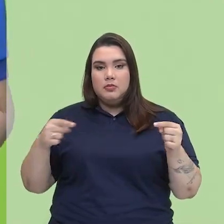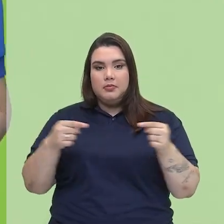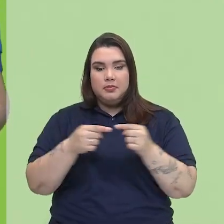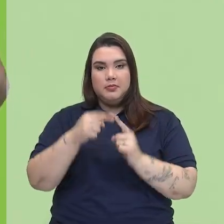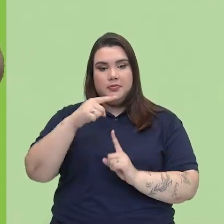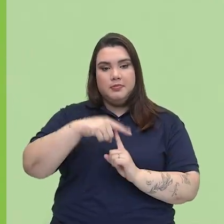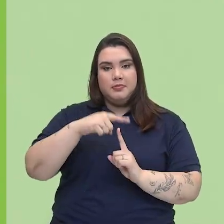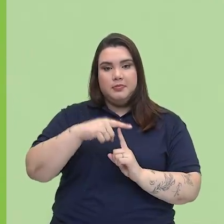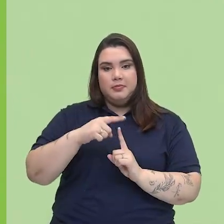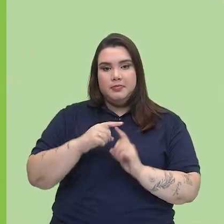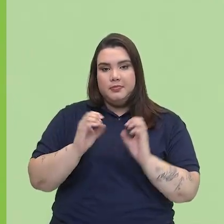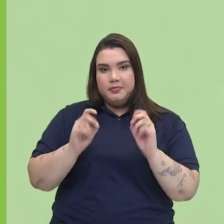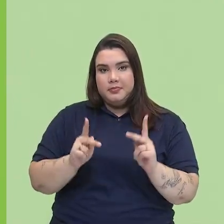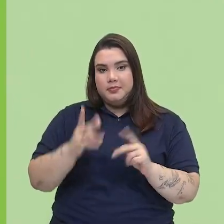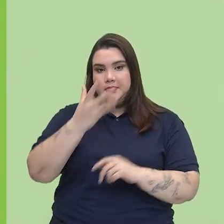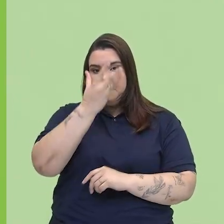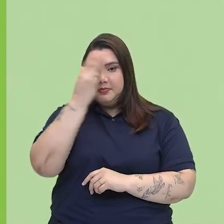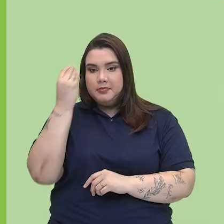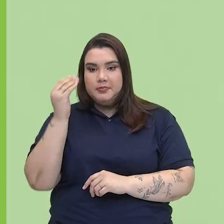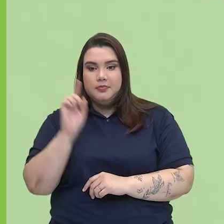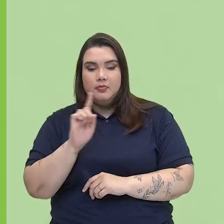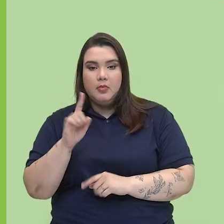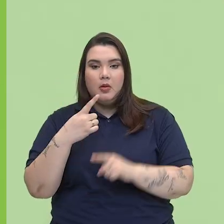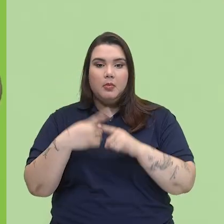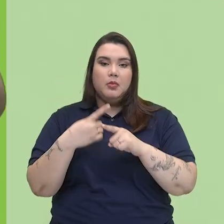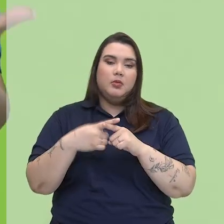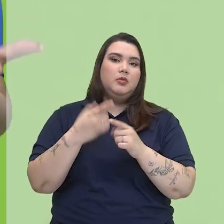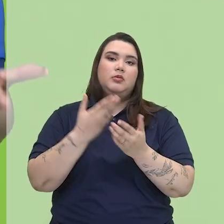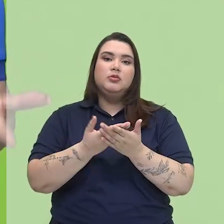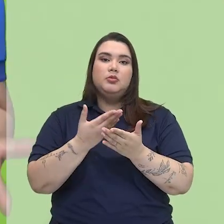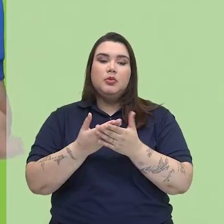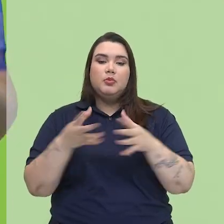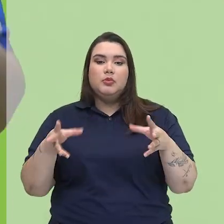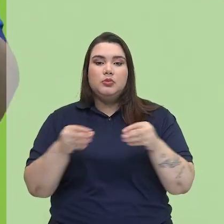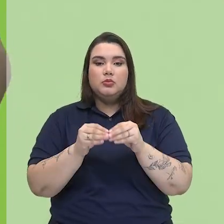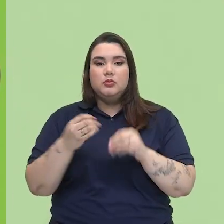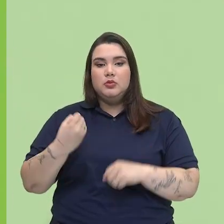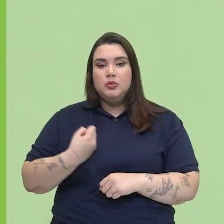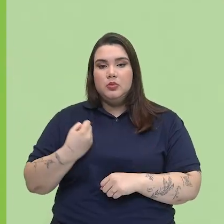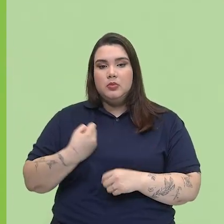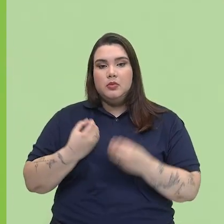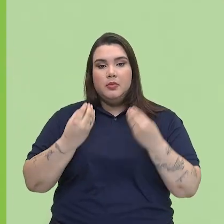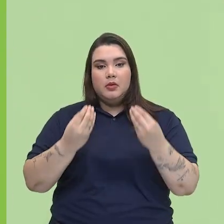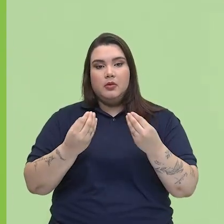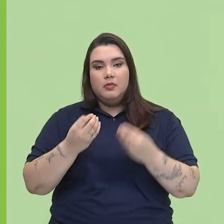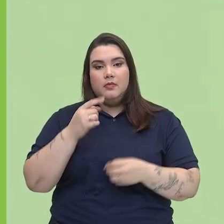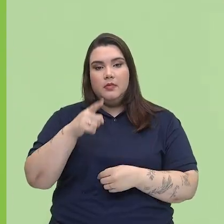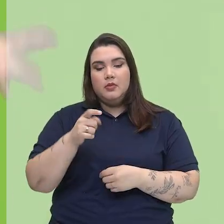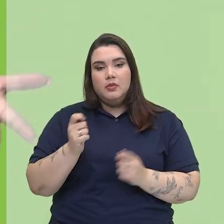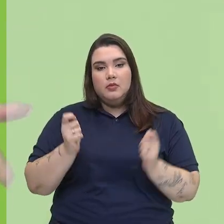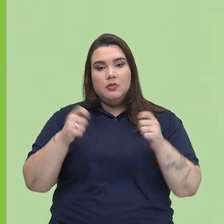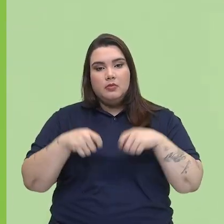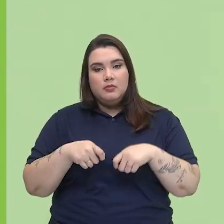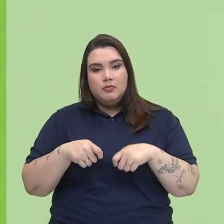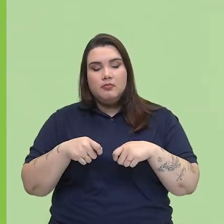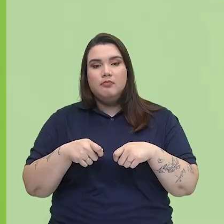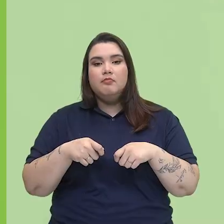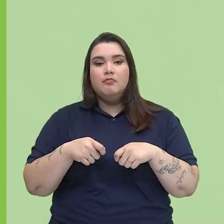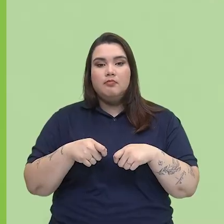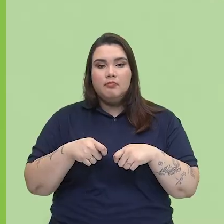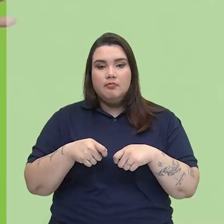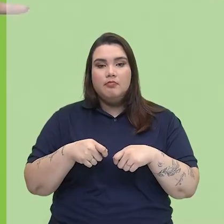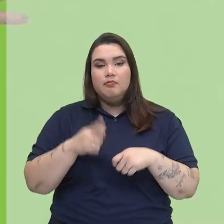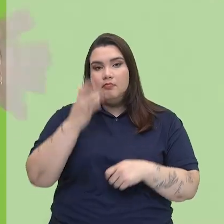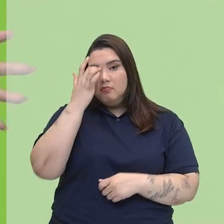desta forma. Então, não esqueçam, por que estudar o arredondamento? É para você e para nós, é